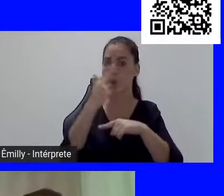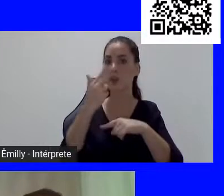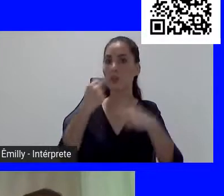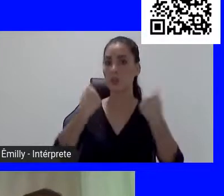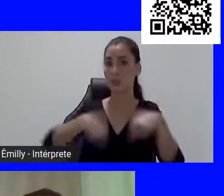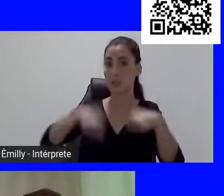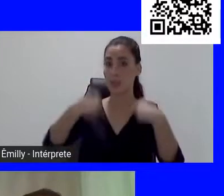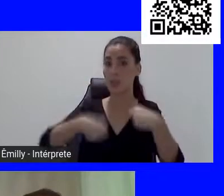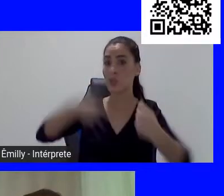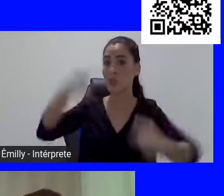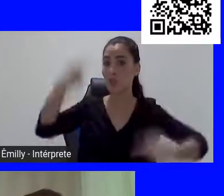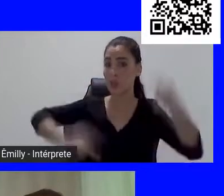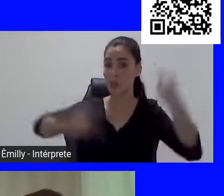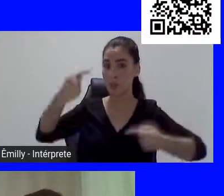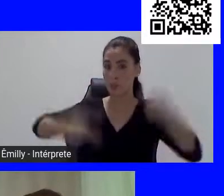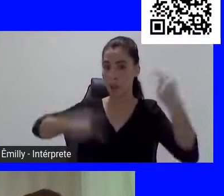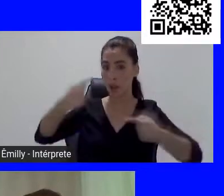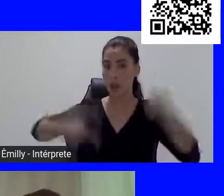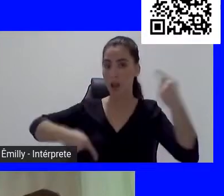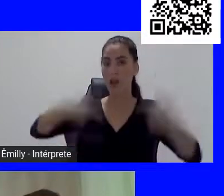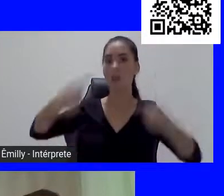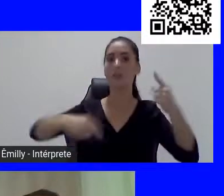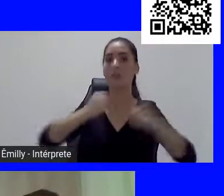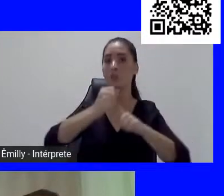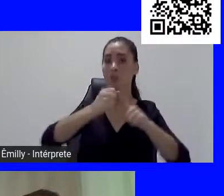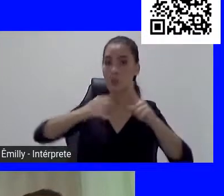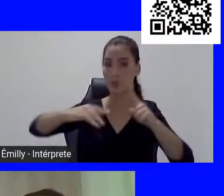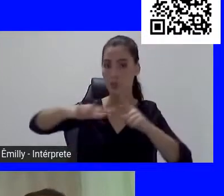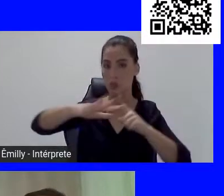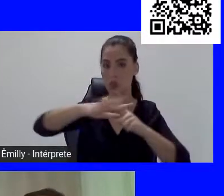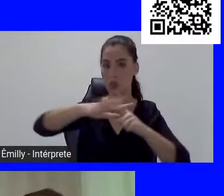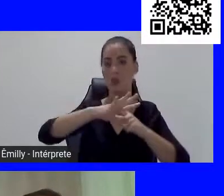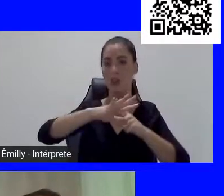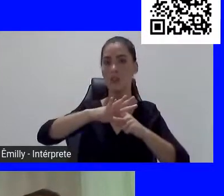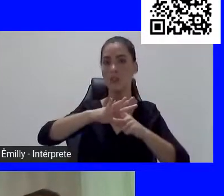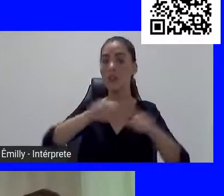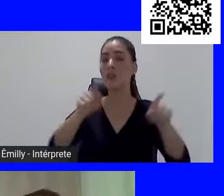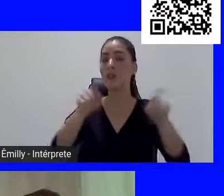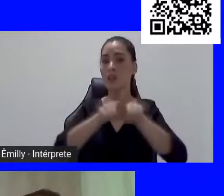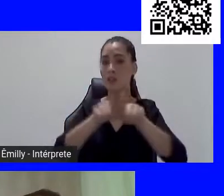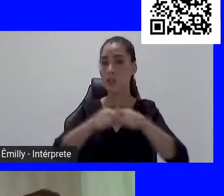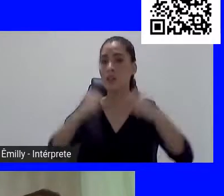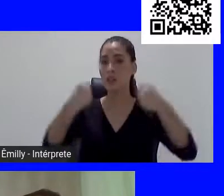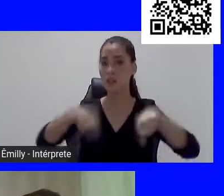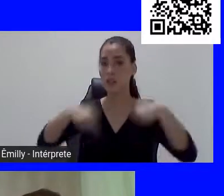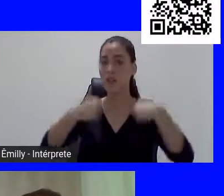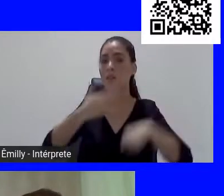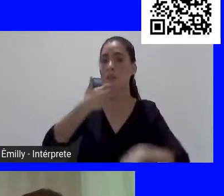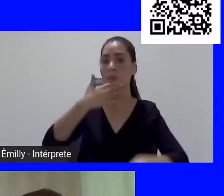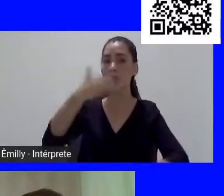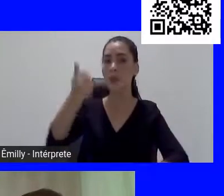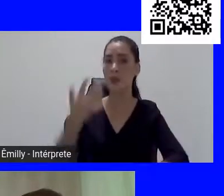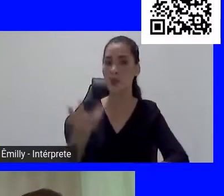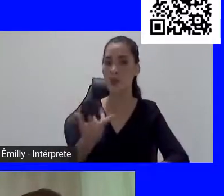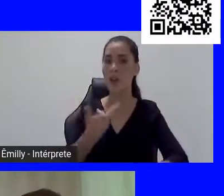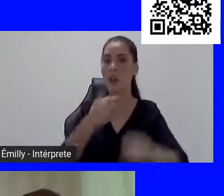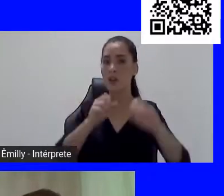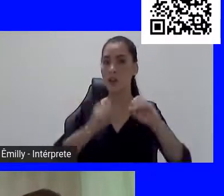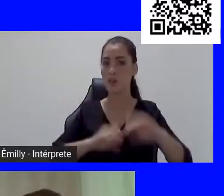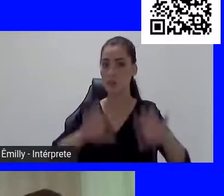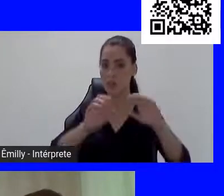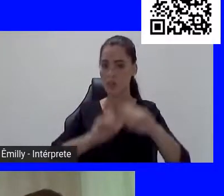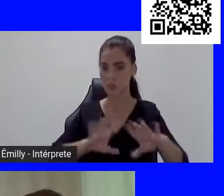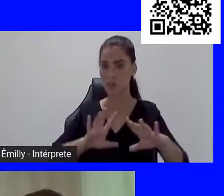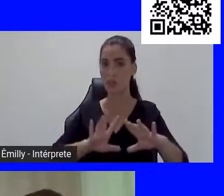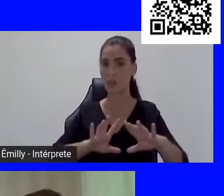sem melhorar a qualidade do ensino para que nós possamos ter as jovens realmente conscientes daquilo que estão fazendo. Então, esse é um